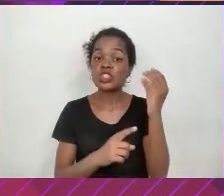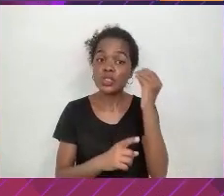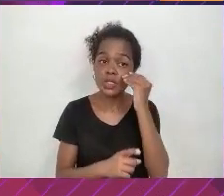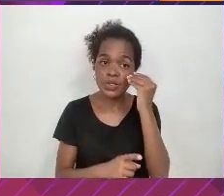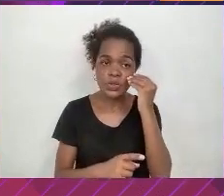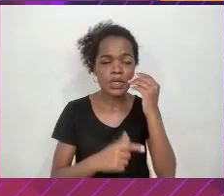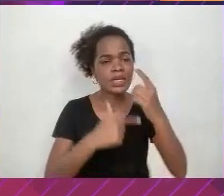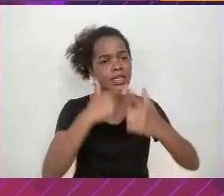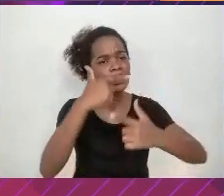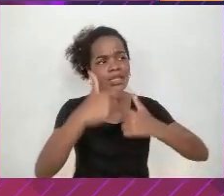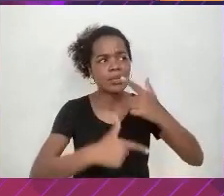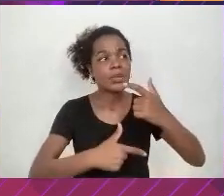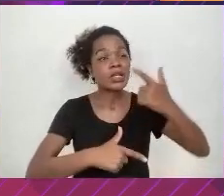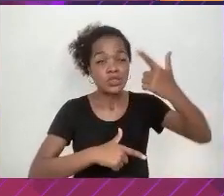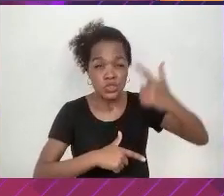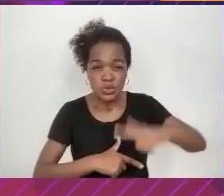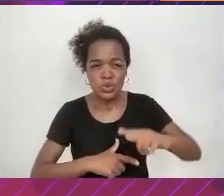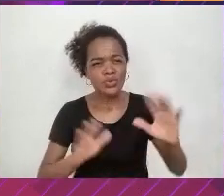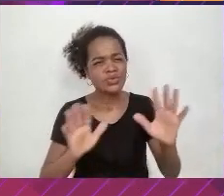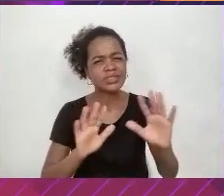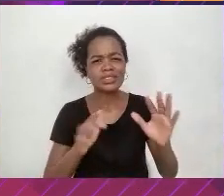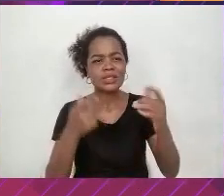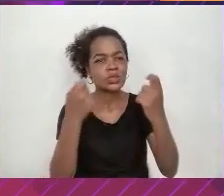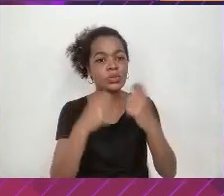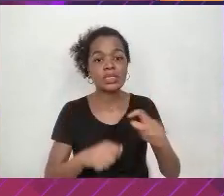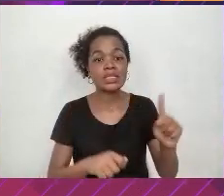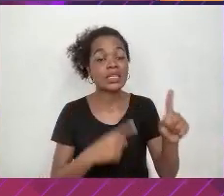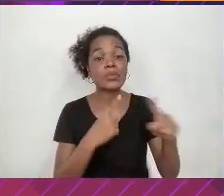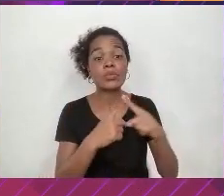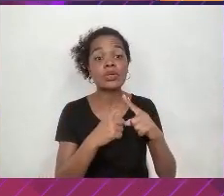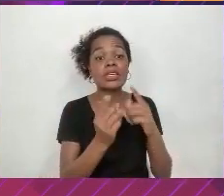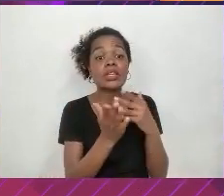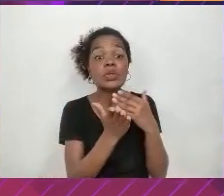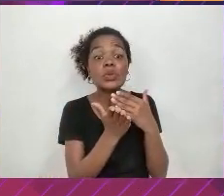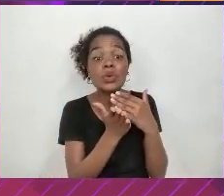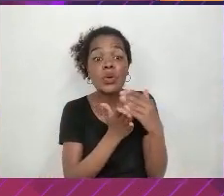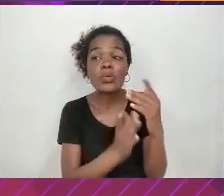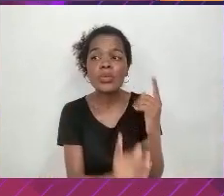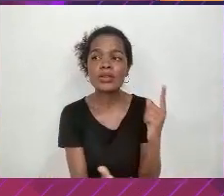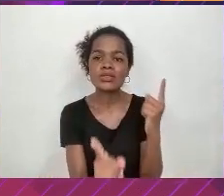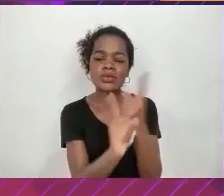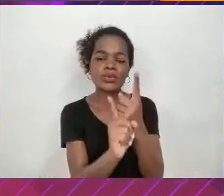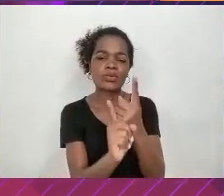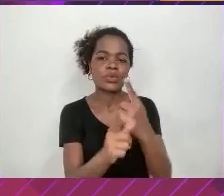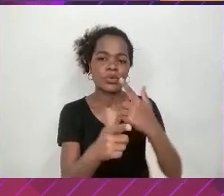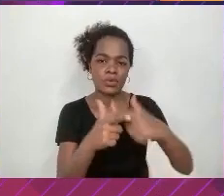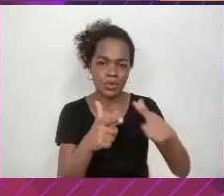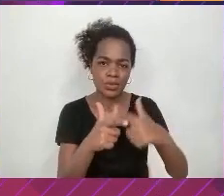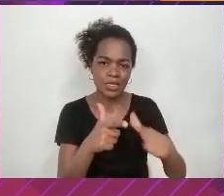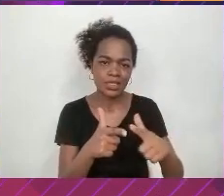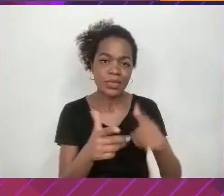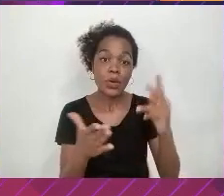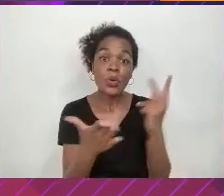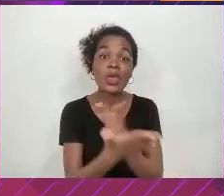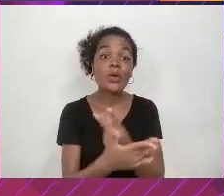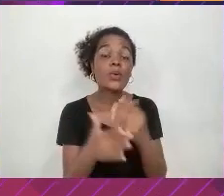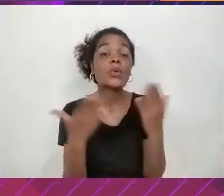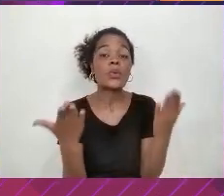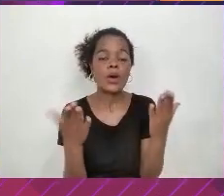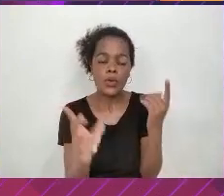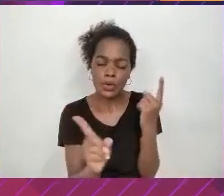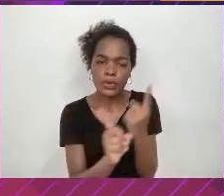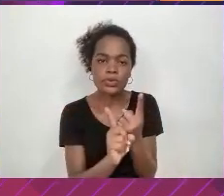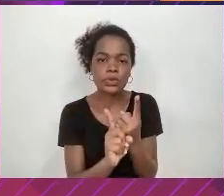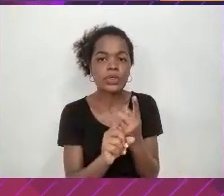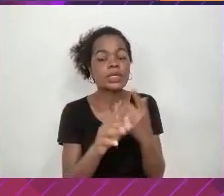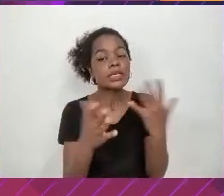de ir já para a API, porque a gente já localizou o erro aqui na nossa origem. Entende? Então, a gente vai ajustar a nossa origem para depois